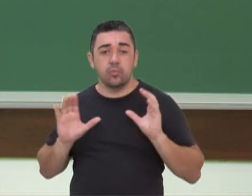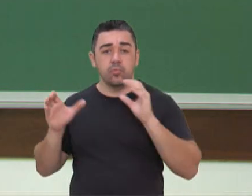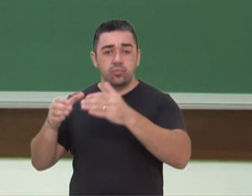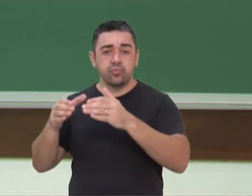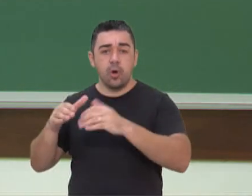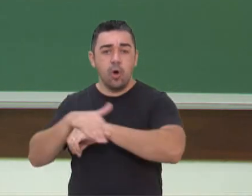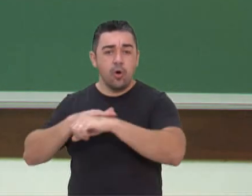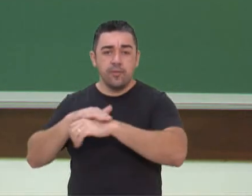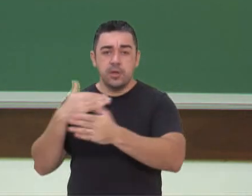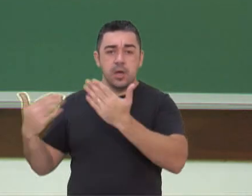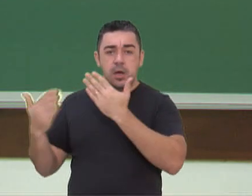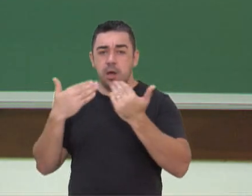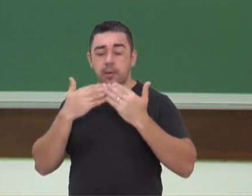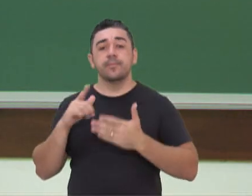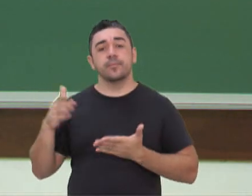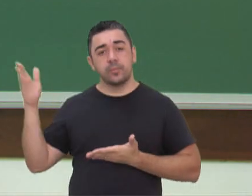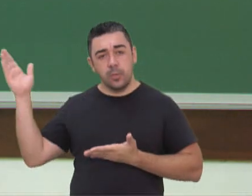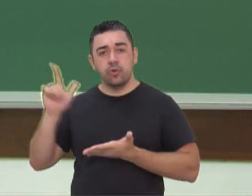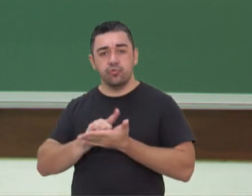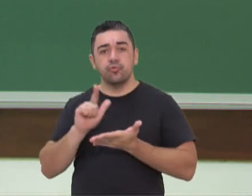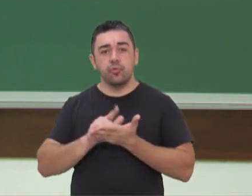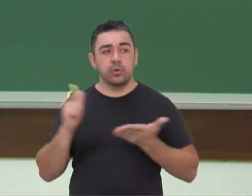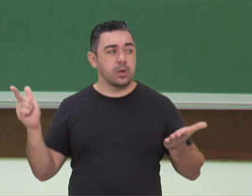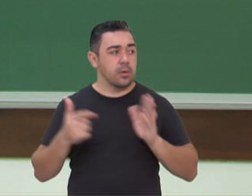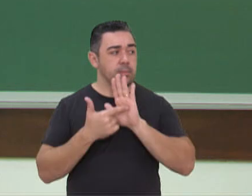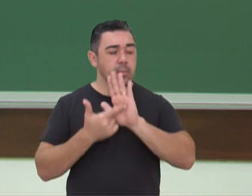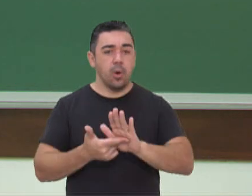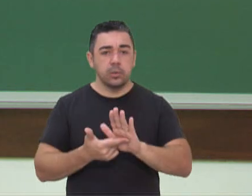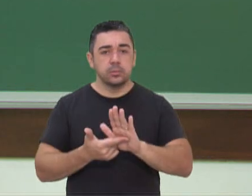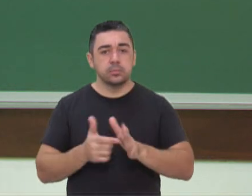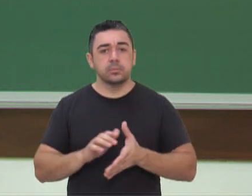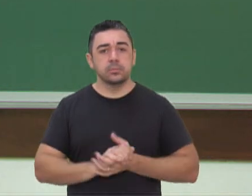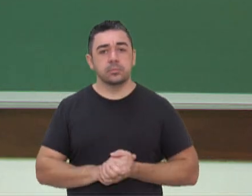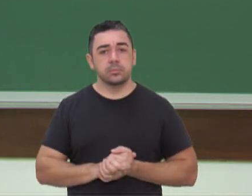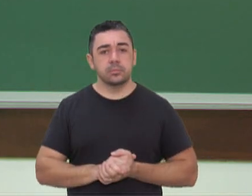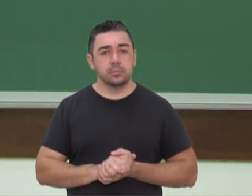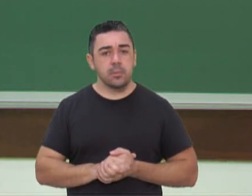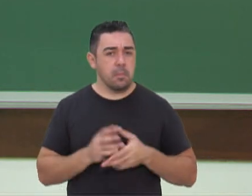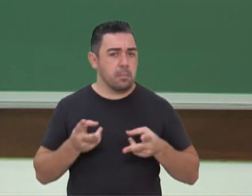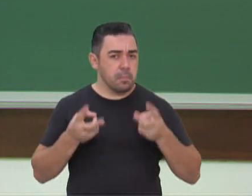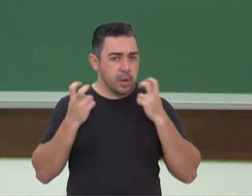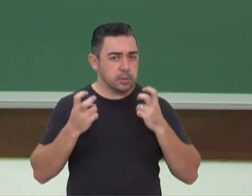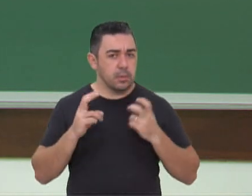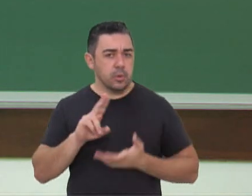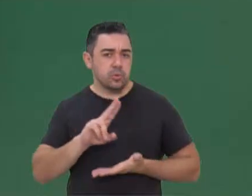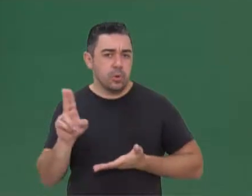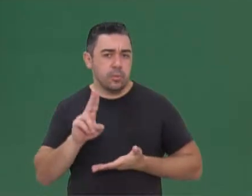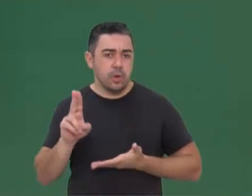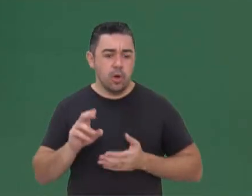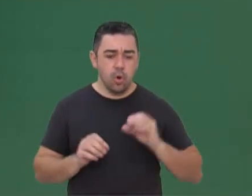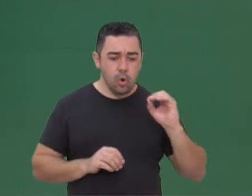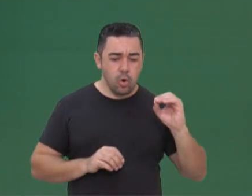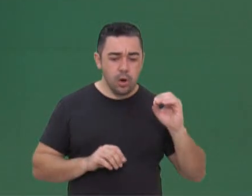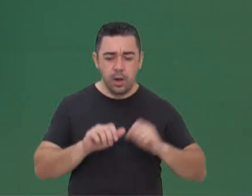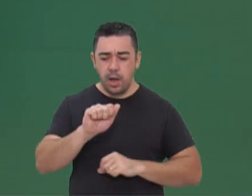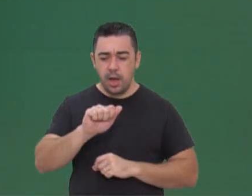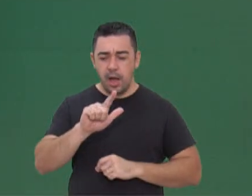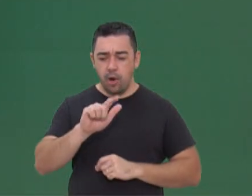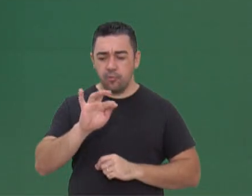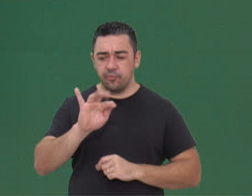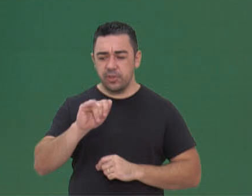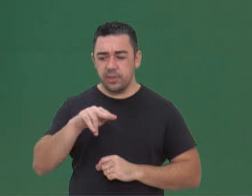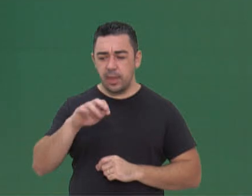O jornal O Alfinete, então, traz um pouco disso. Ei, repara até pelo nome, o alfinete, essa ideia